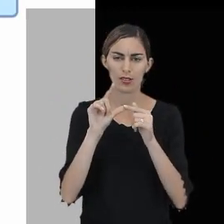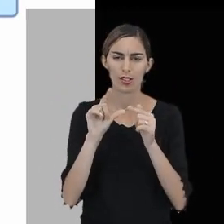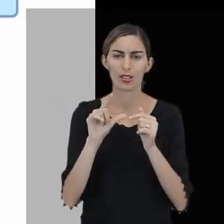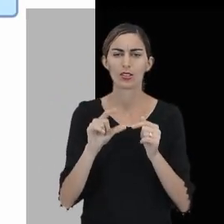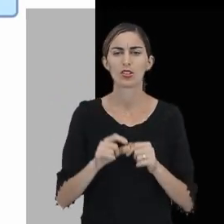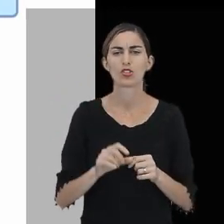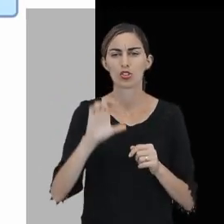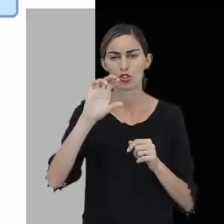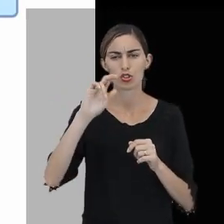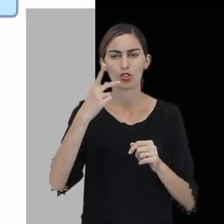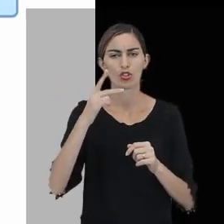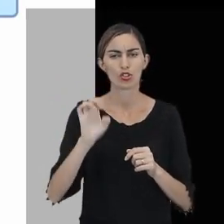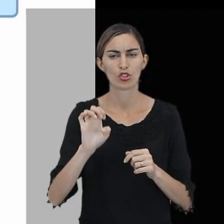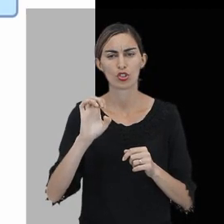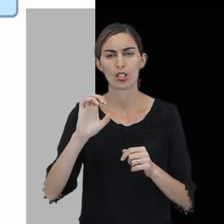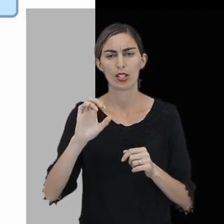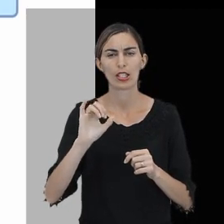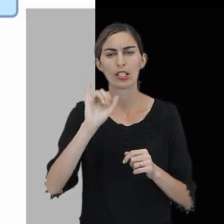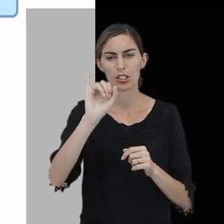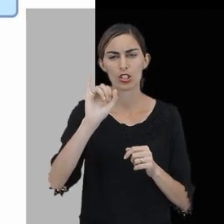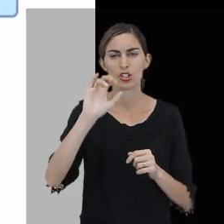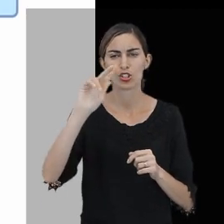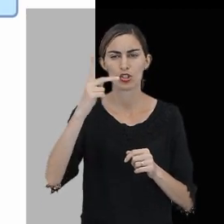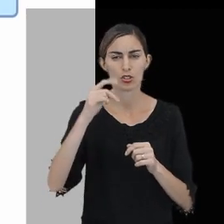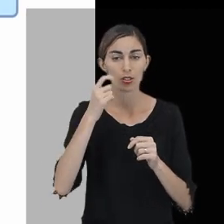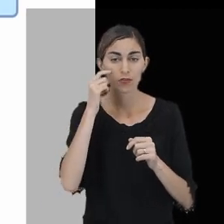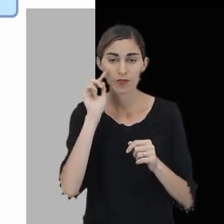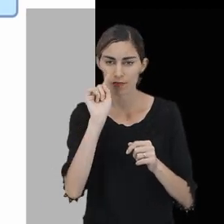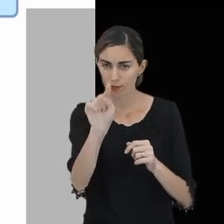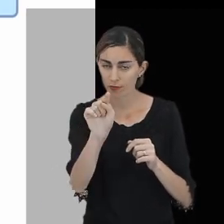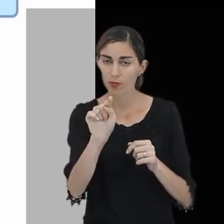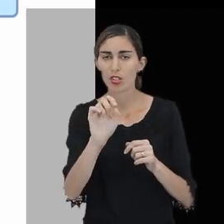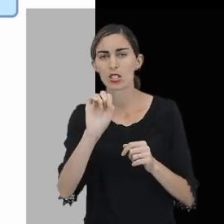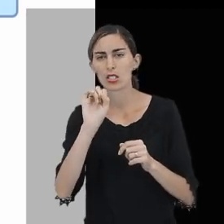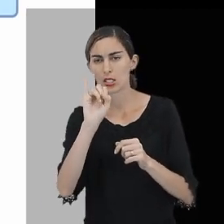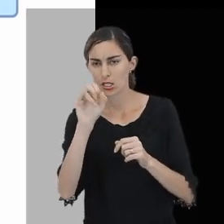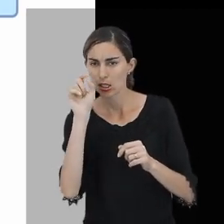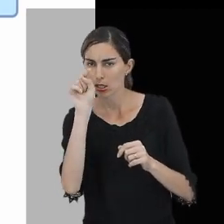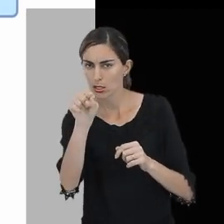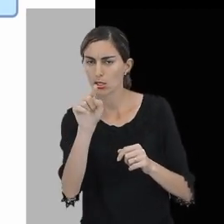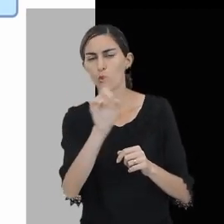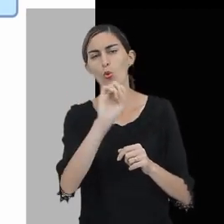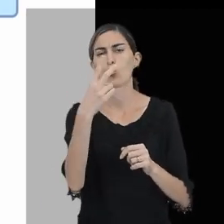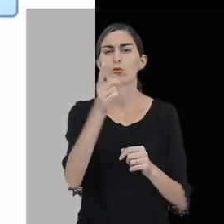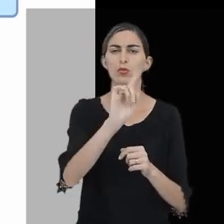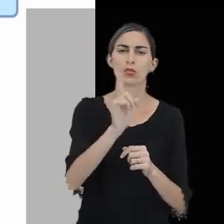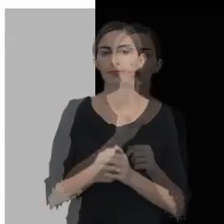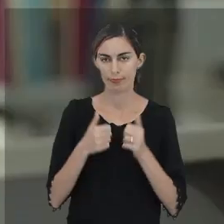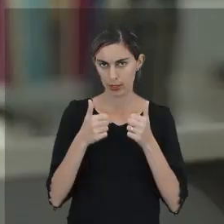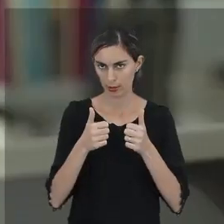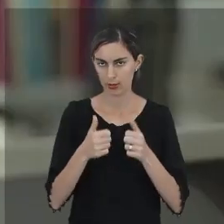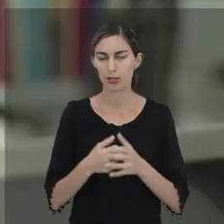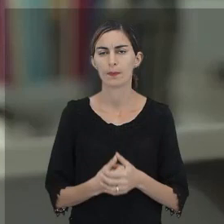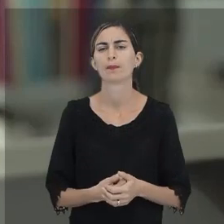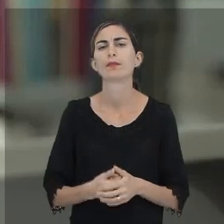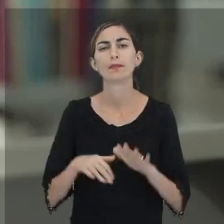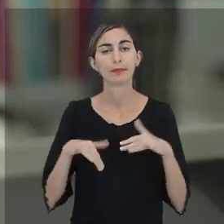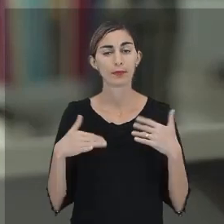usa essa função em cheque para ver se ele foi checado ou seja o usuário publicou ou não o cheque box beleza